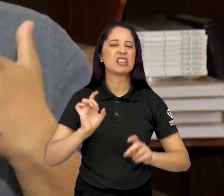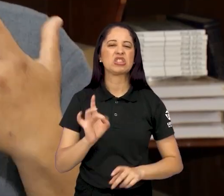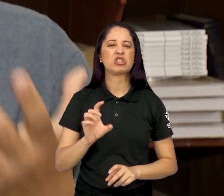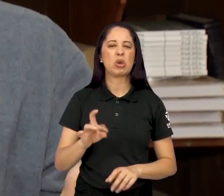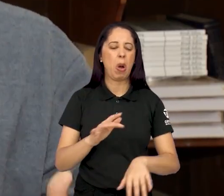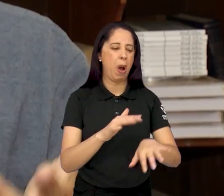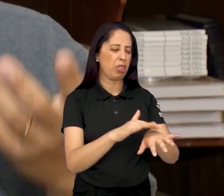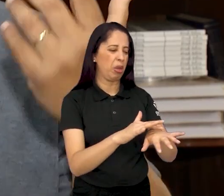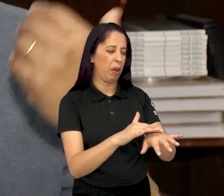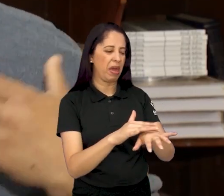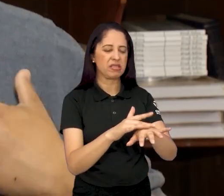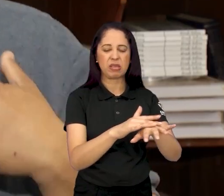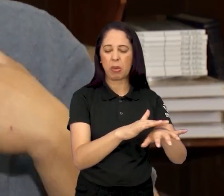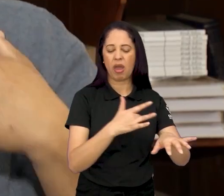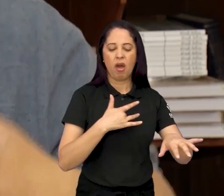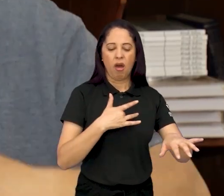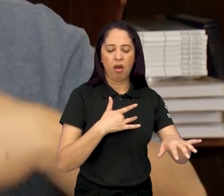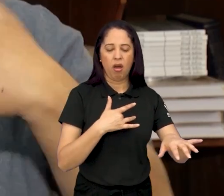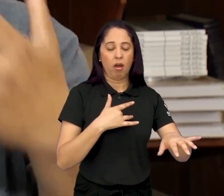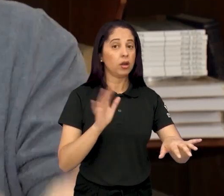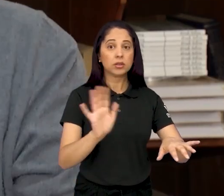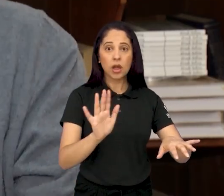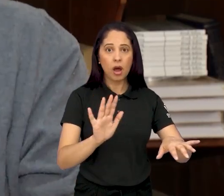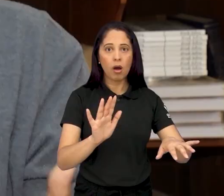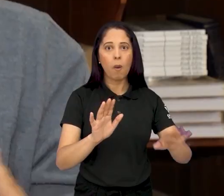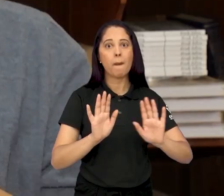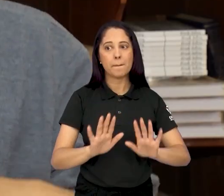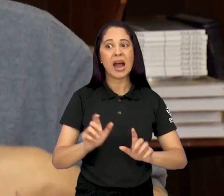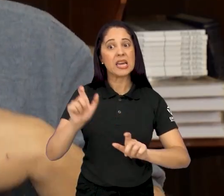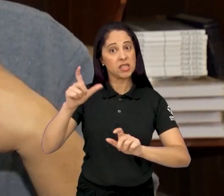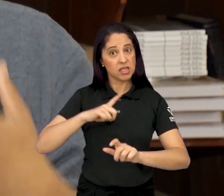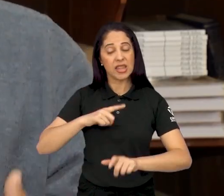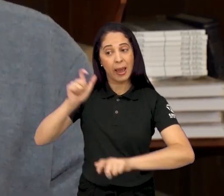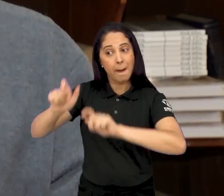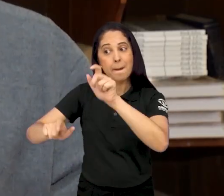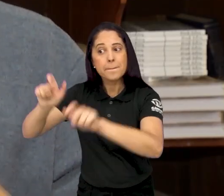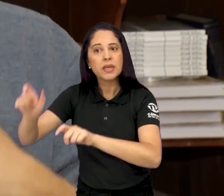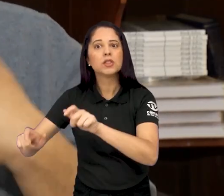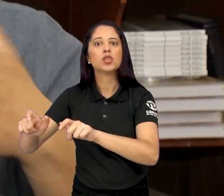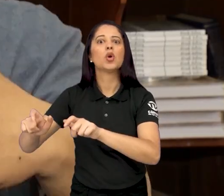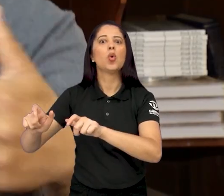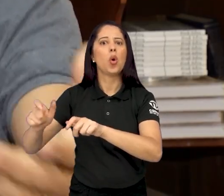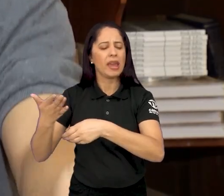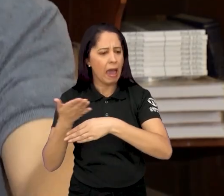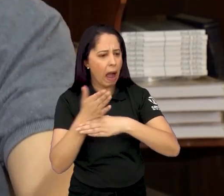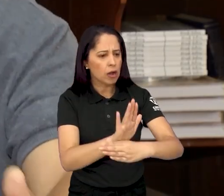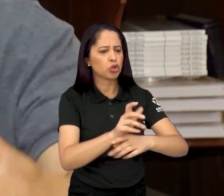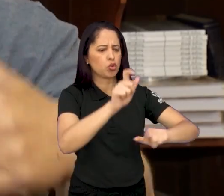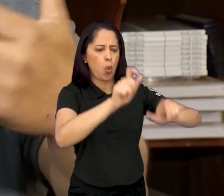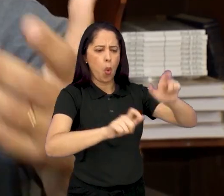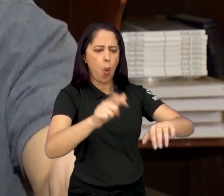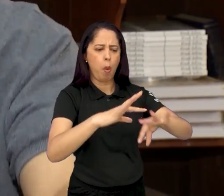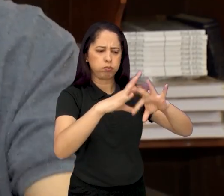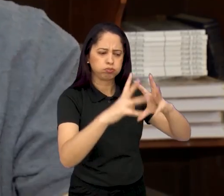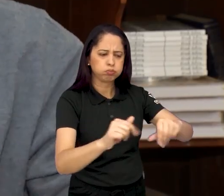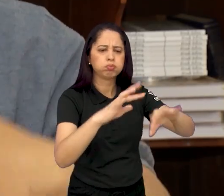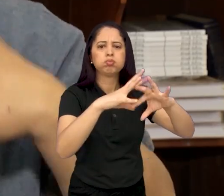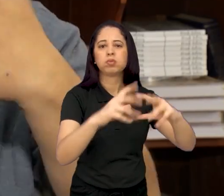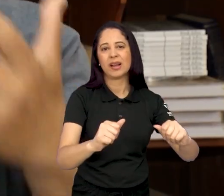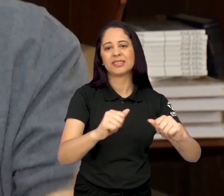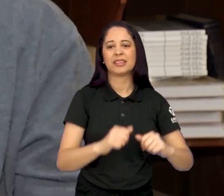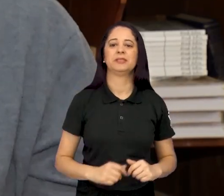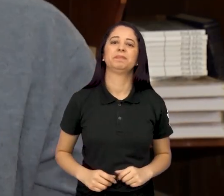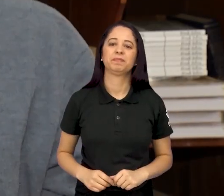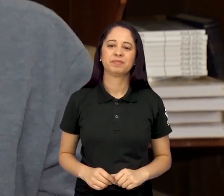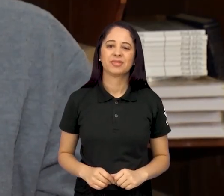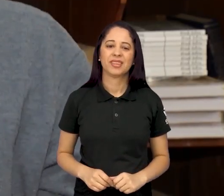pesada e negativa da doença, mas lembrar que existiu e que existiram pessoas que realmente trabalharam com pessoas, salvando seres humanos, dando